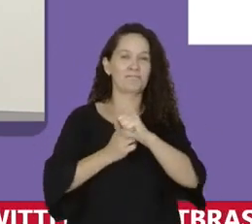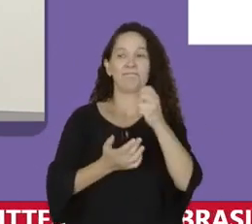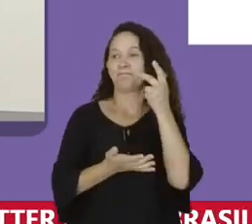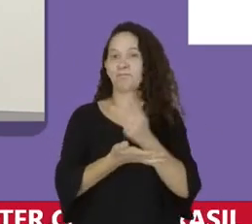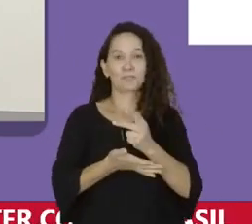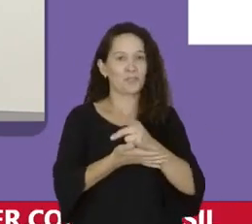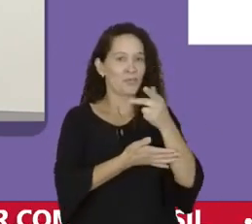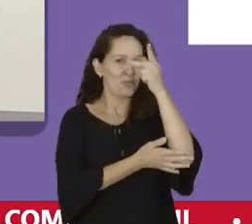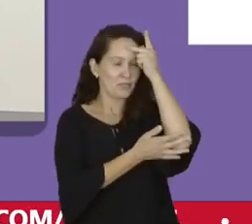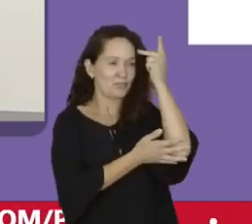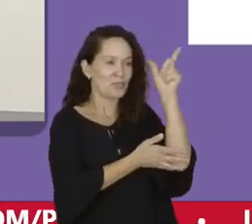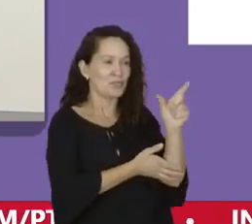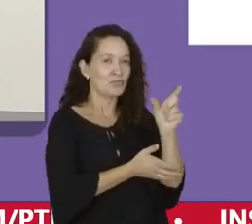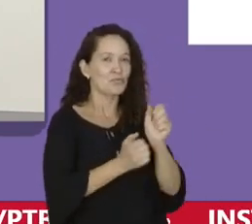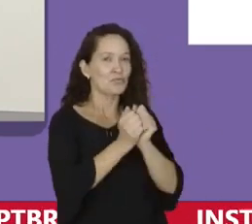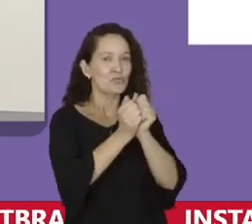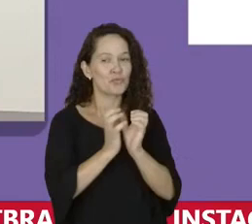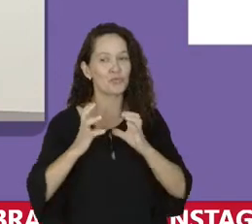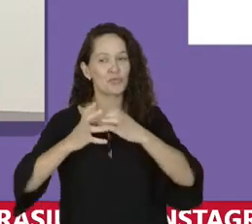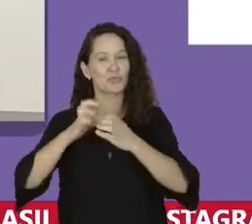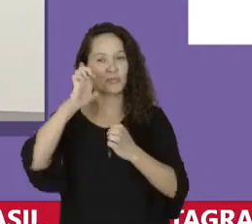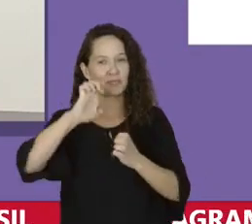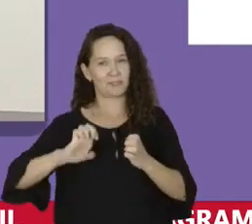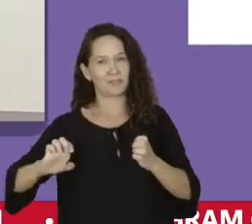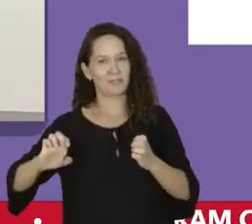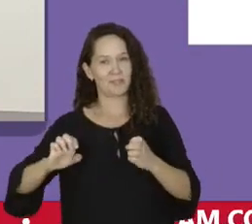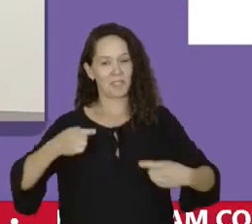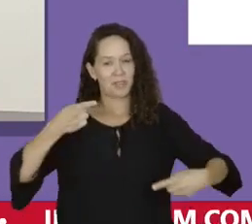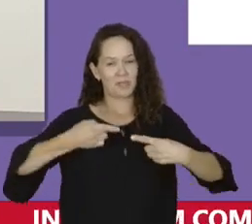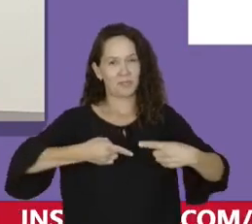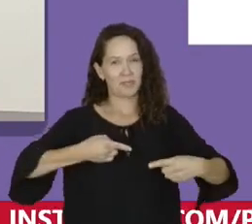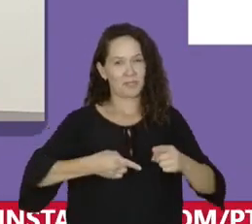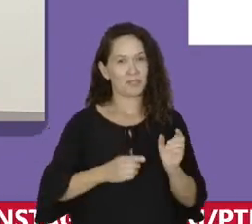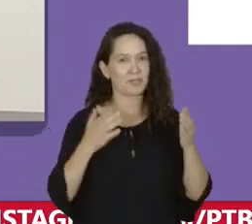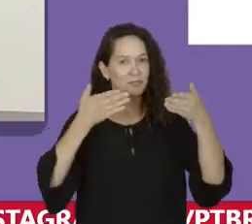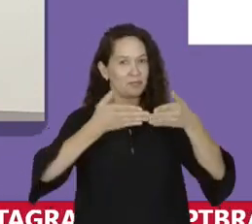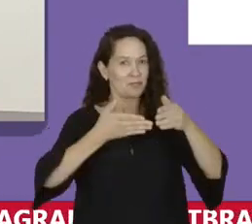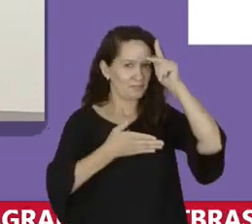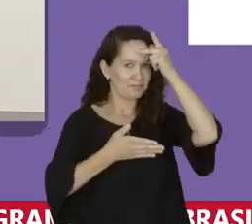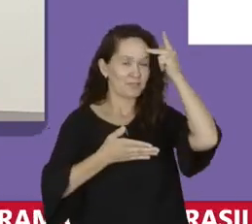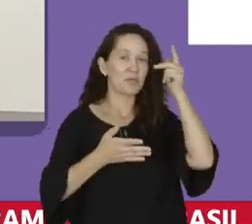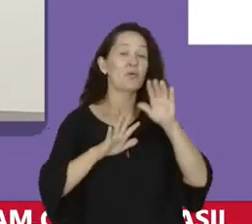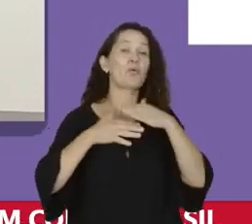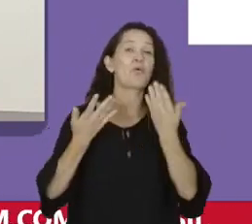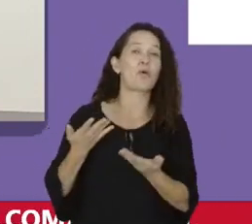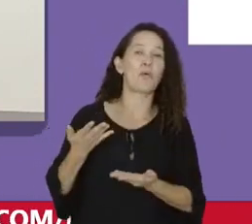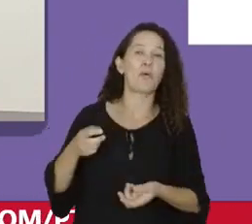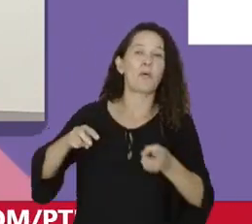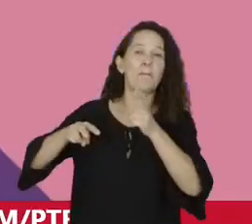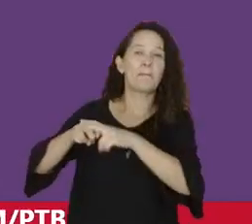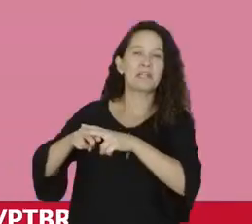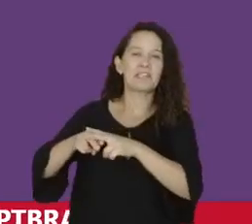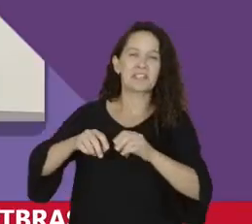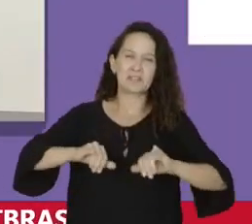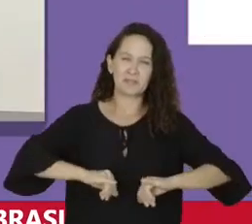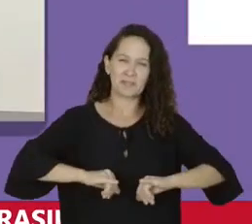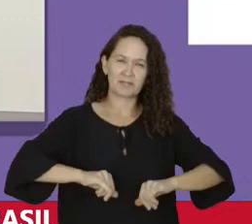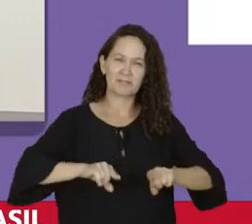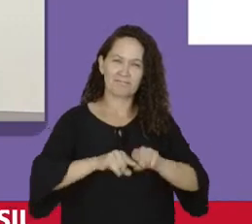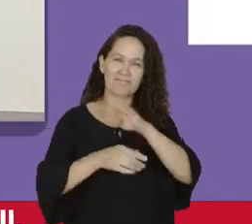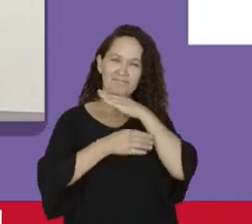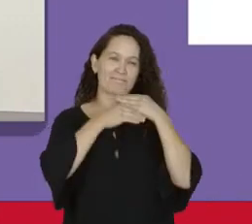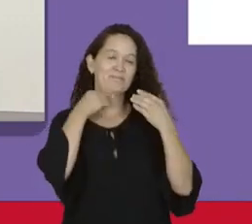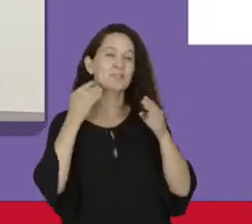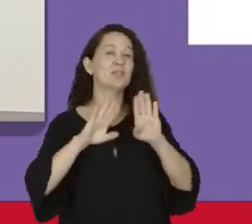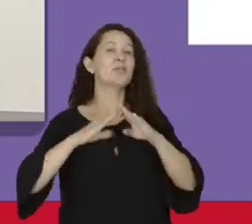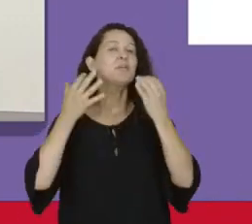não fossem pessoas ligadas a grupos de esquerda. E a política para essas pessoas foram as prisões, a tortura e a morte. O que